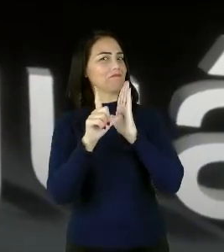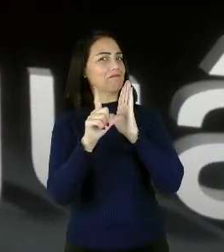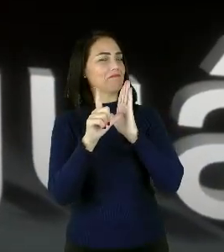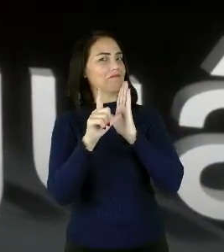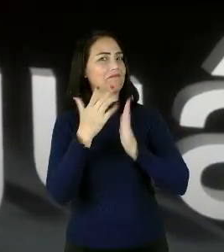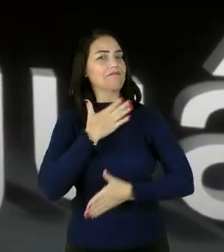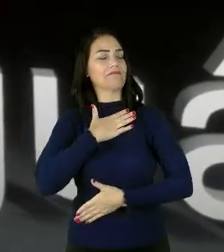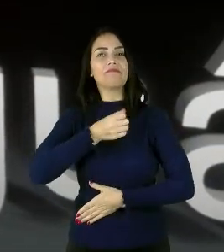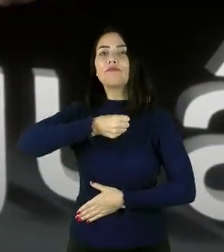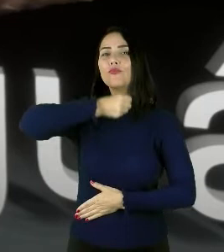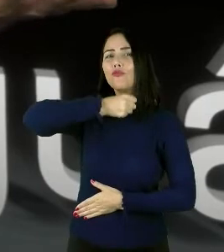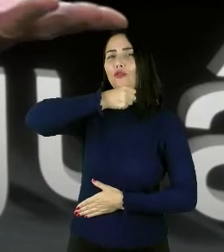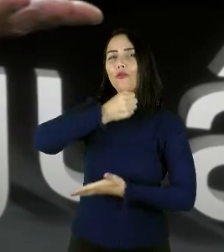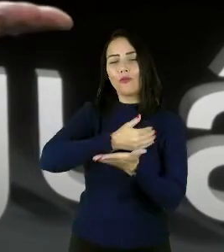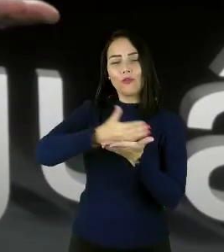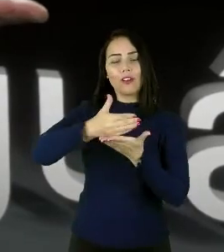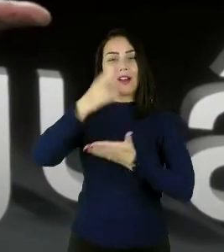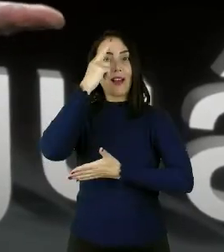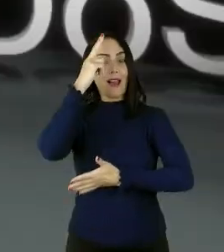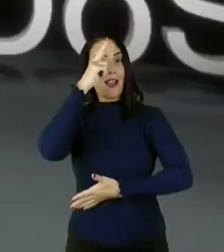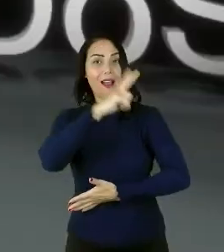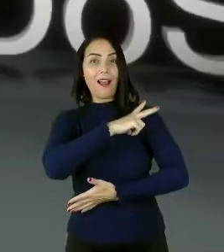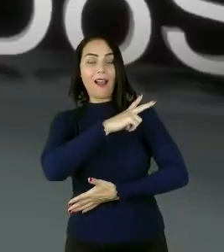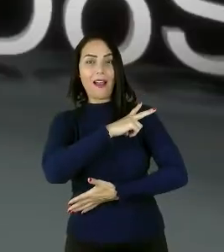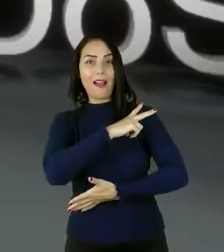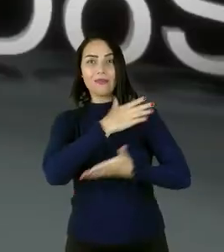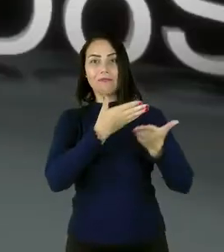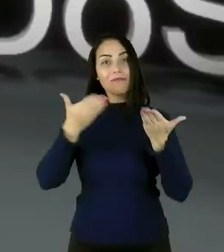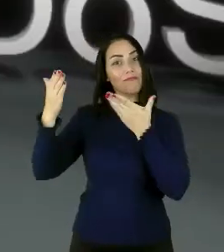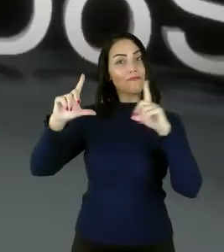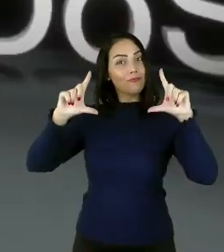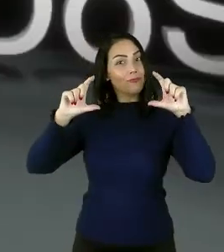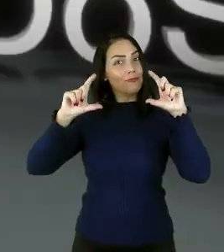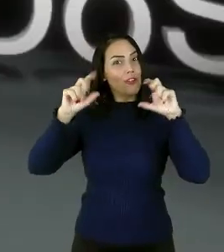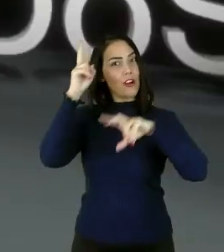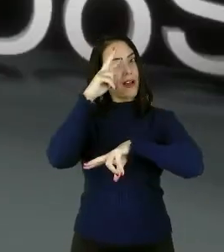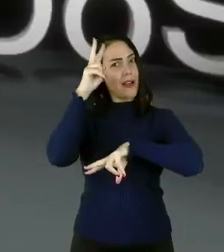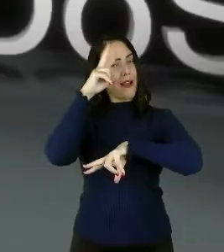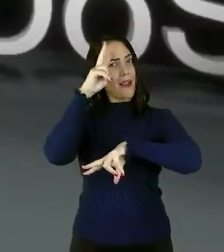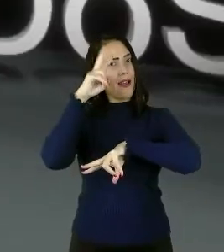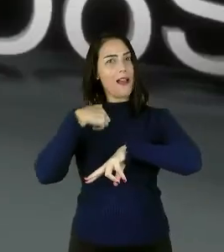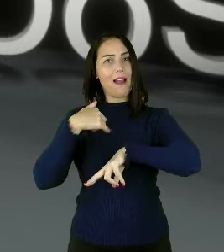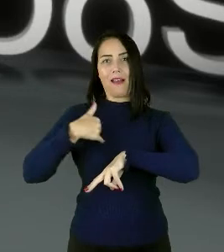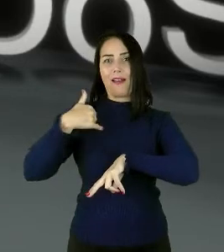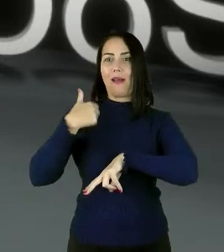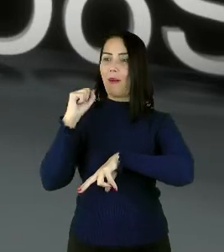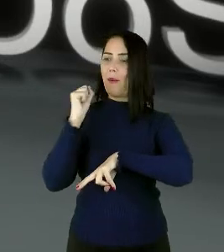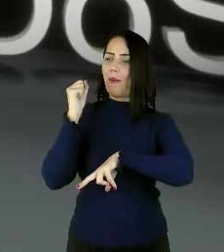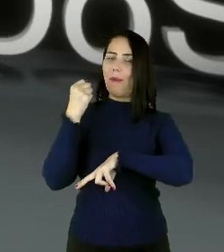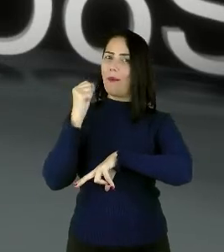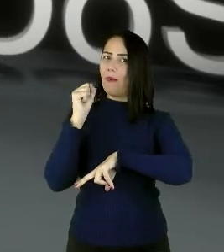bom e que começa com as nossas histórias pessoais esta foto me lembra quando eu tinha 8